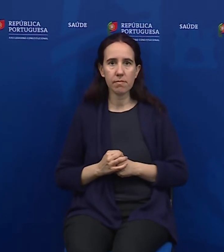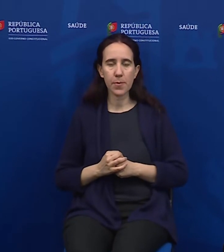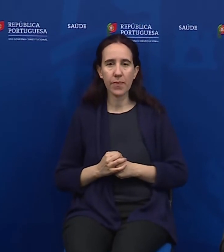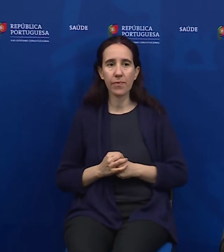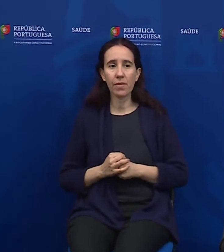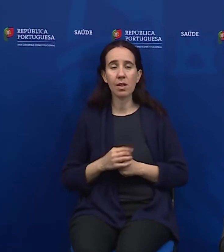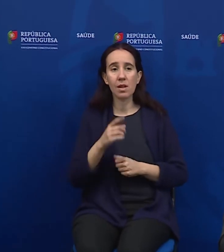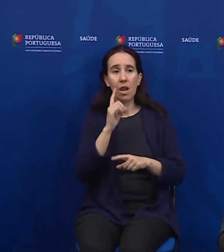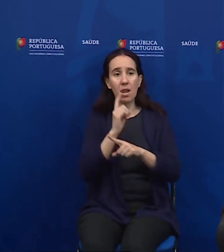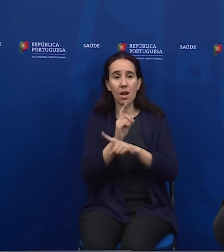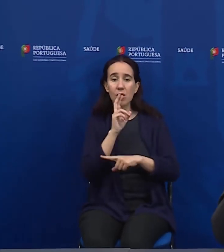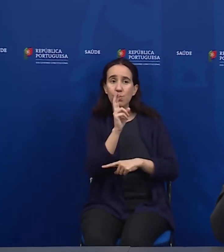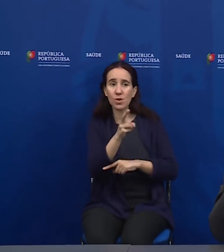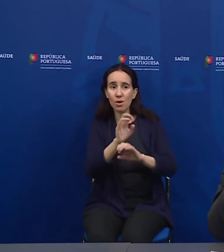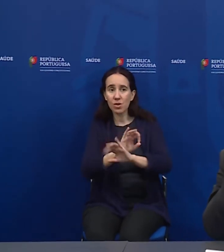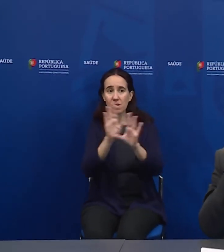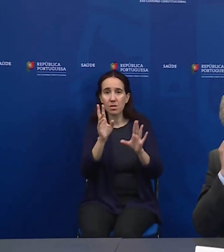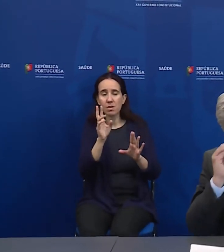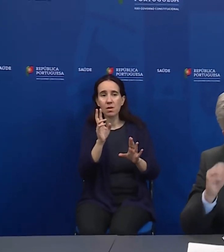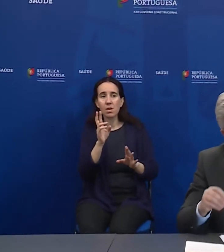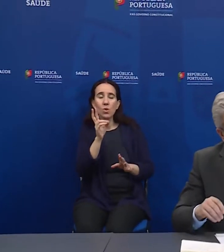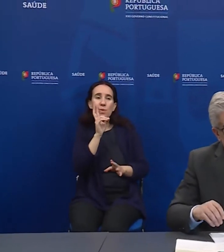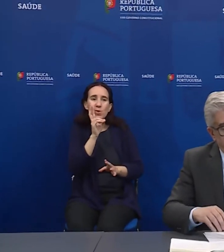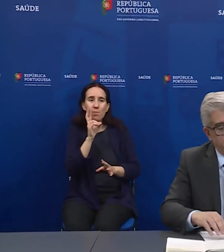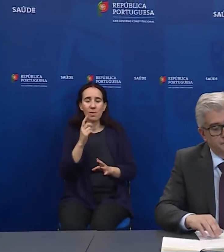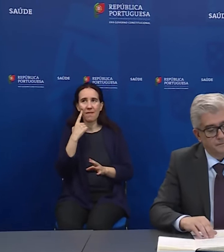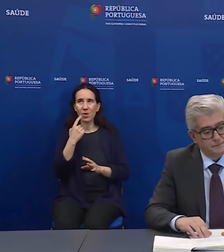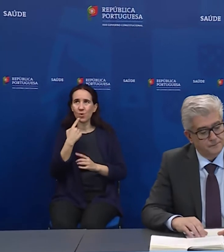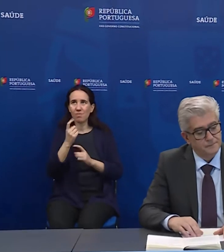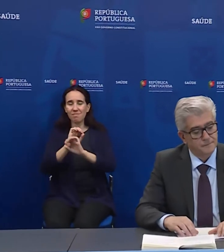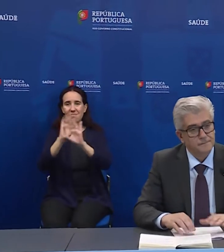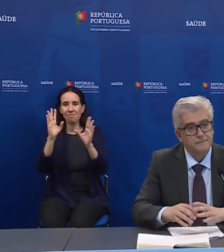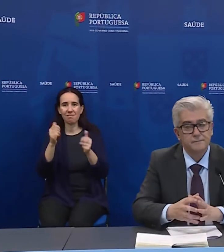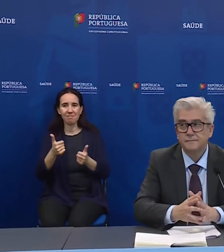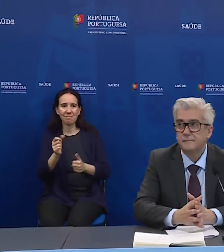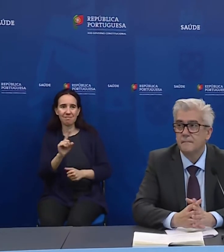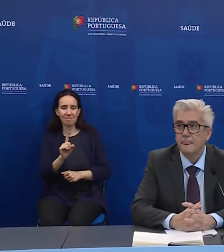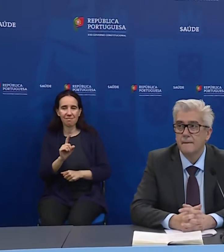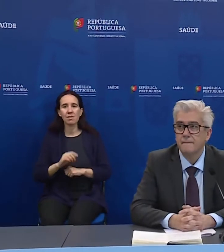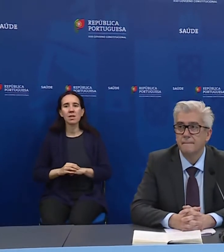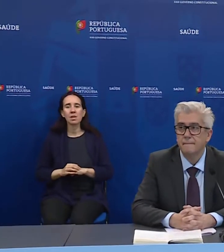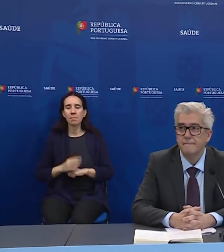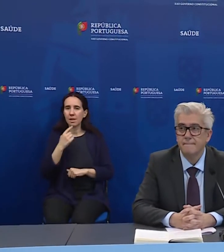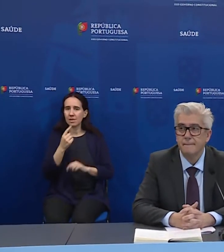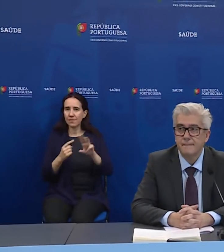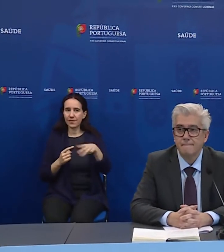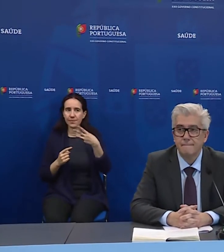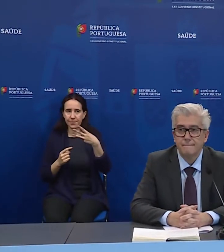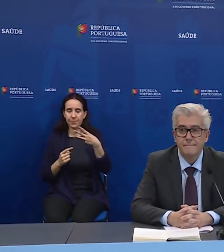Eu, respondendo ou tentando esclarecer, peço desculpa se calhar não fui suficientemente explícito, mas dizer-lhe três